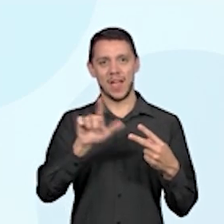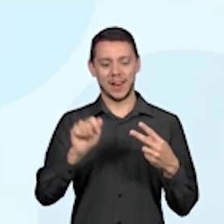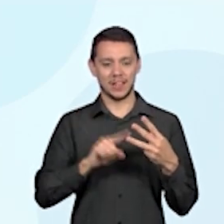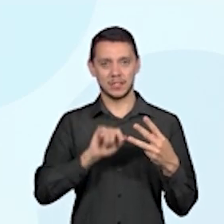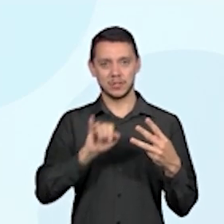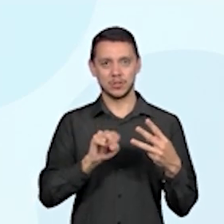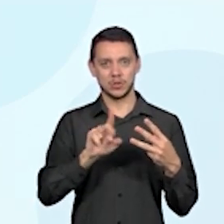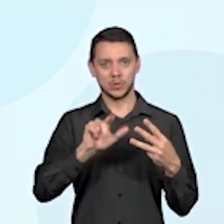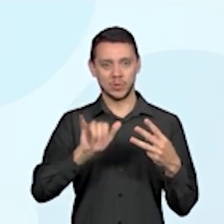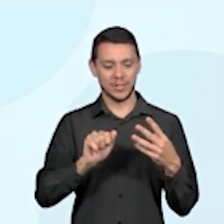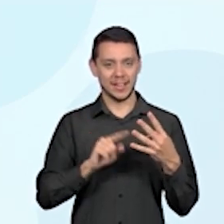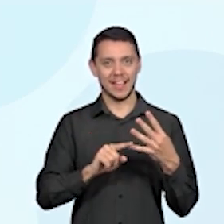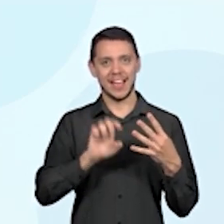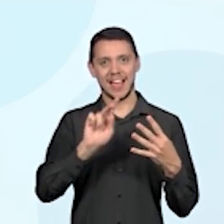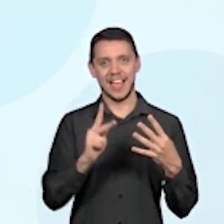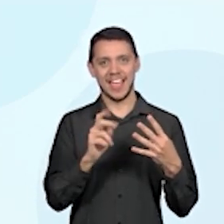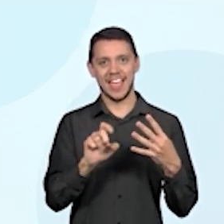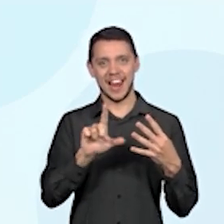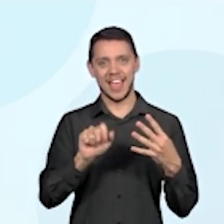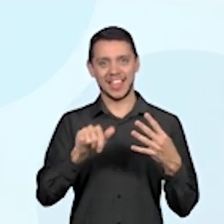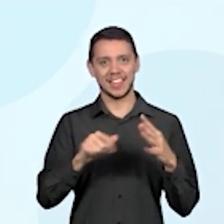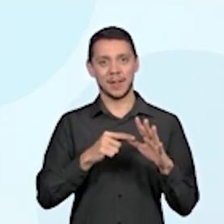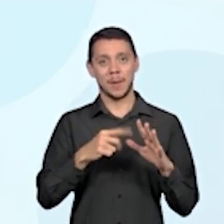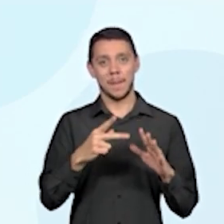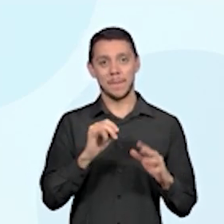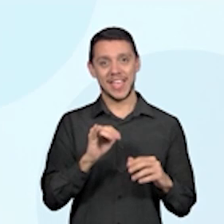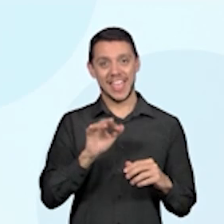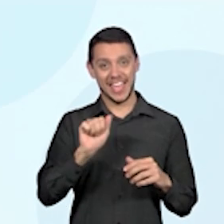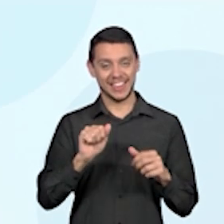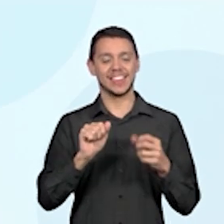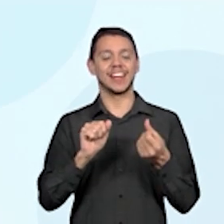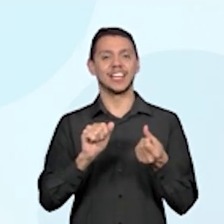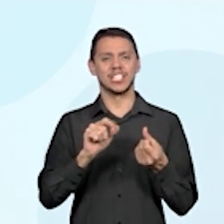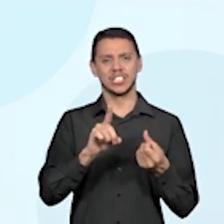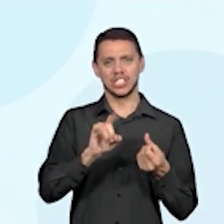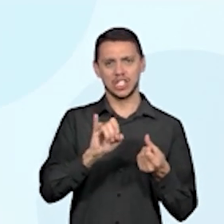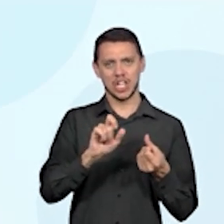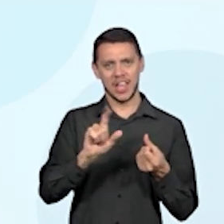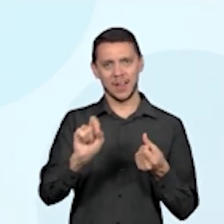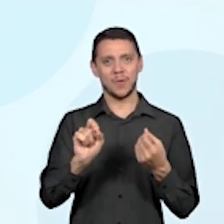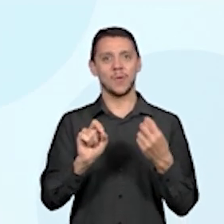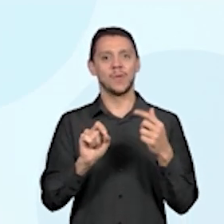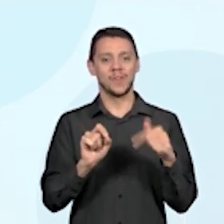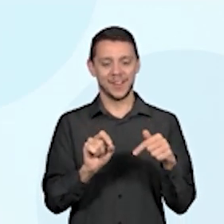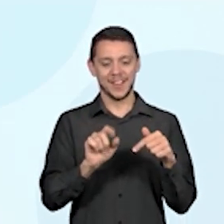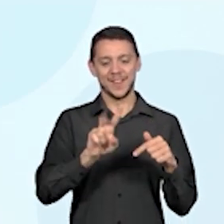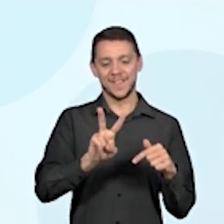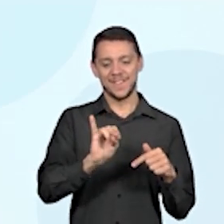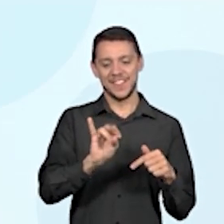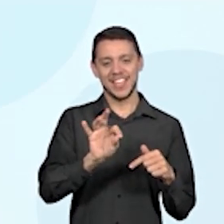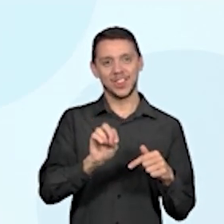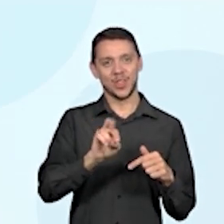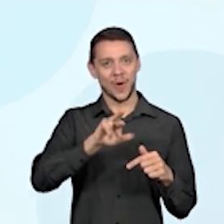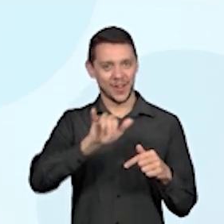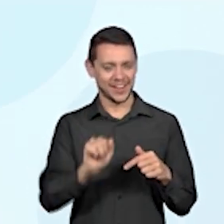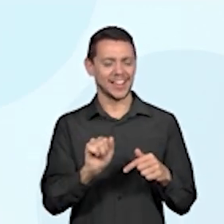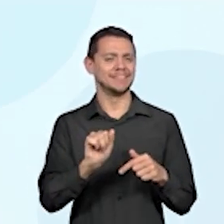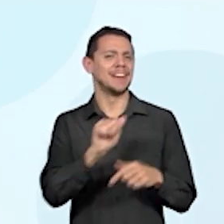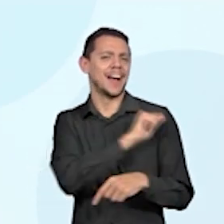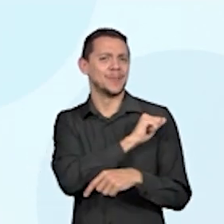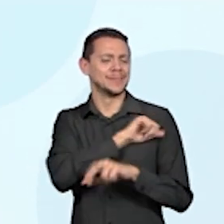Helena, Pietra, Diego e Vitória. Vários estudantes aí da professora